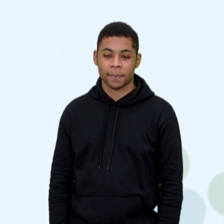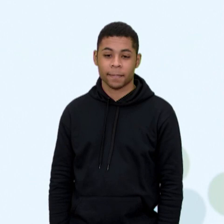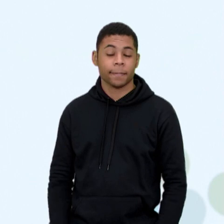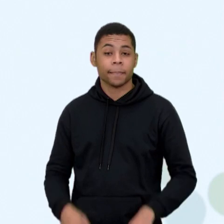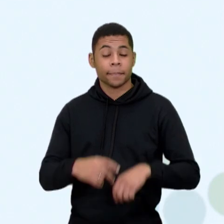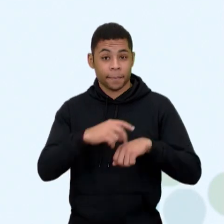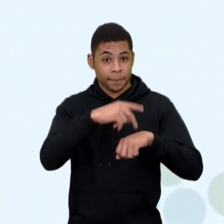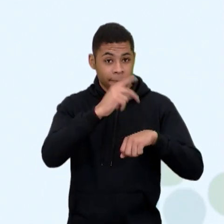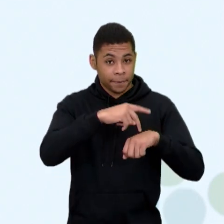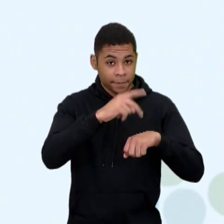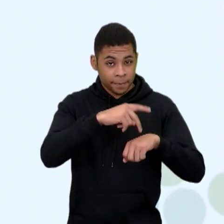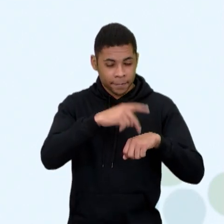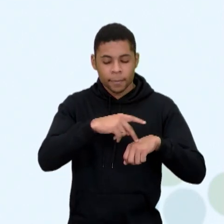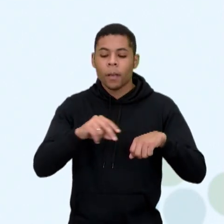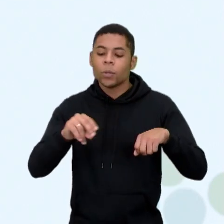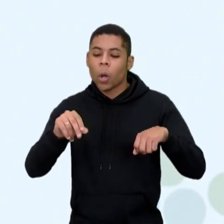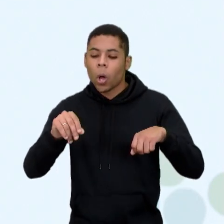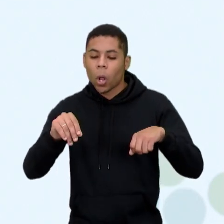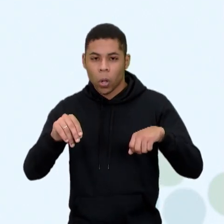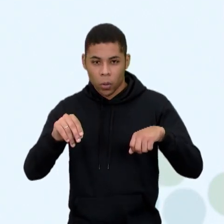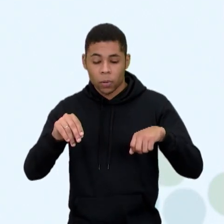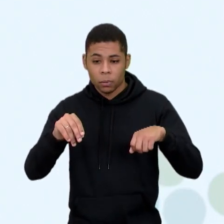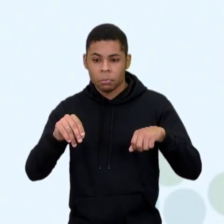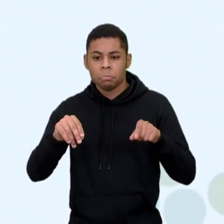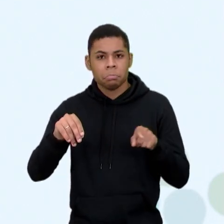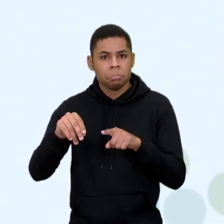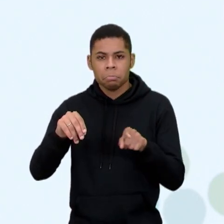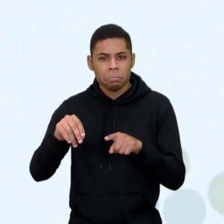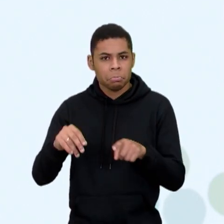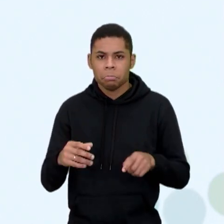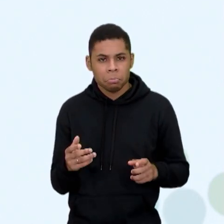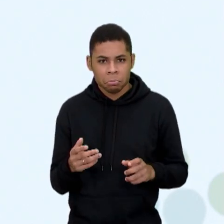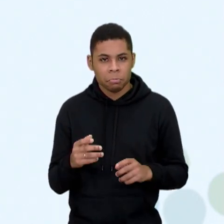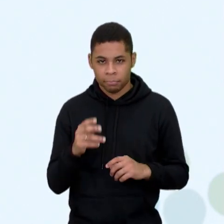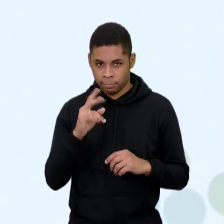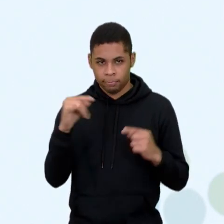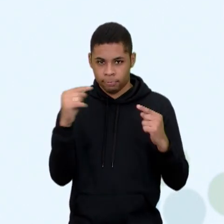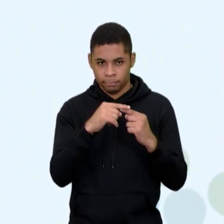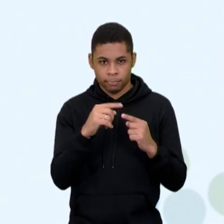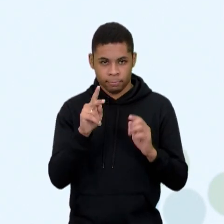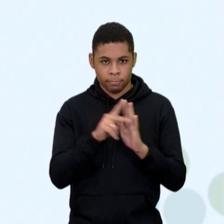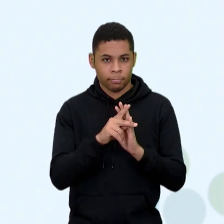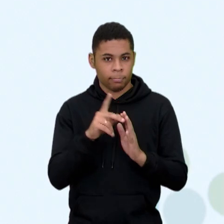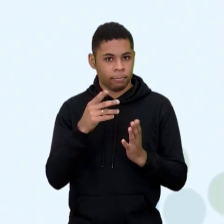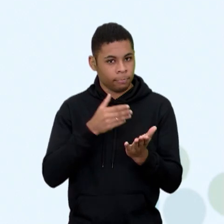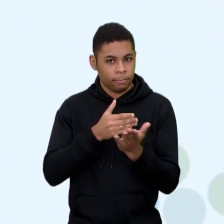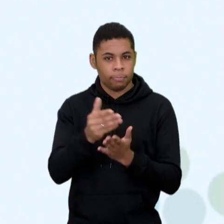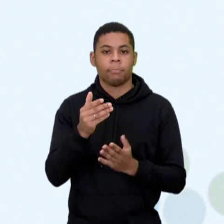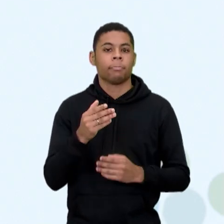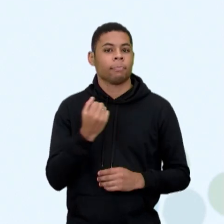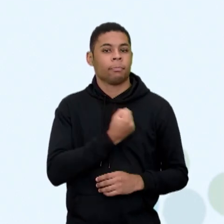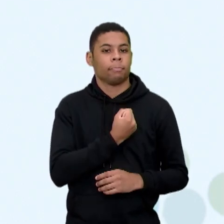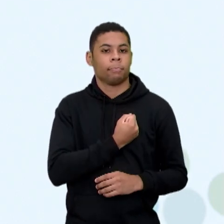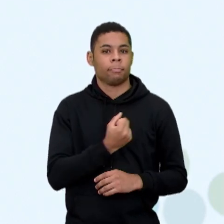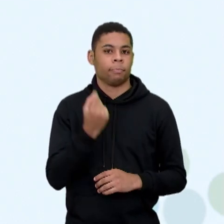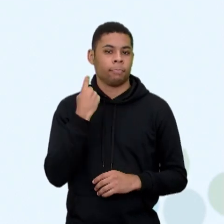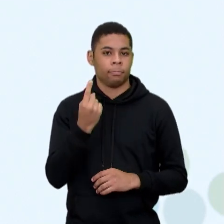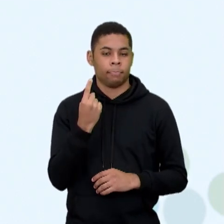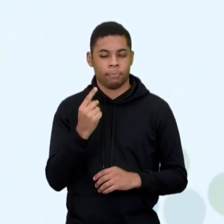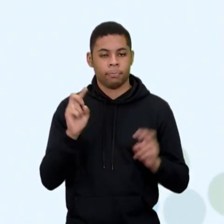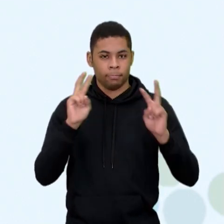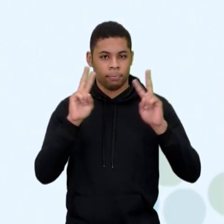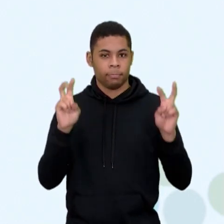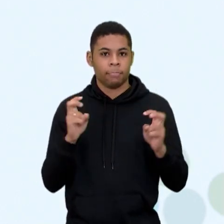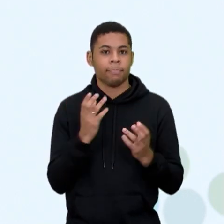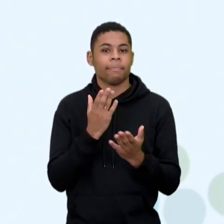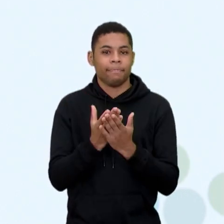solo. Entenda essa transformação, faz parte da atividade 2 da introdução 1. O tema da